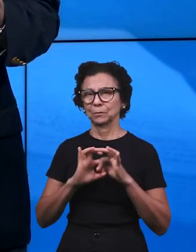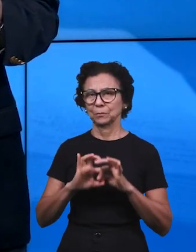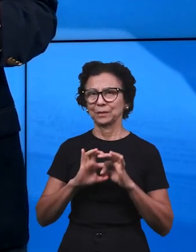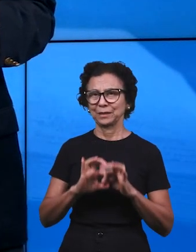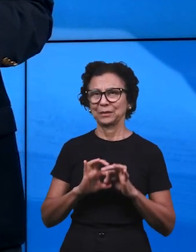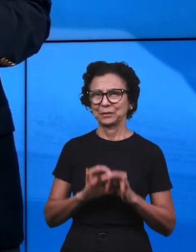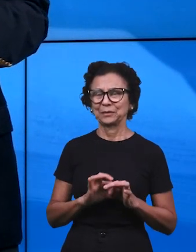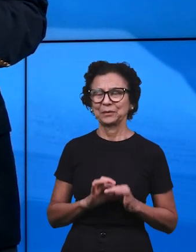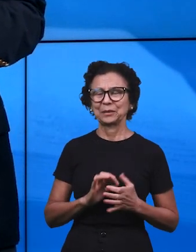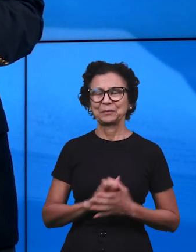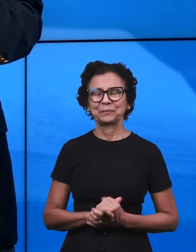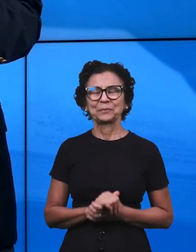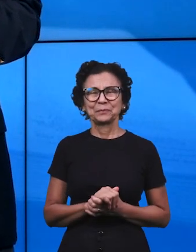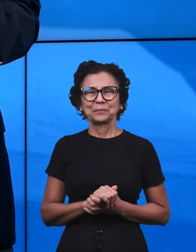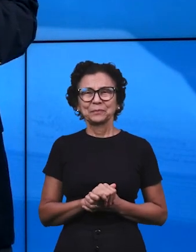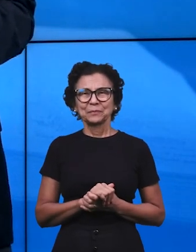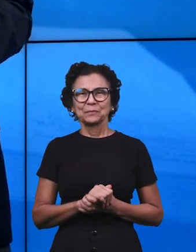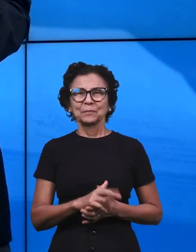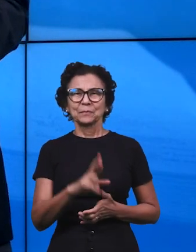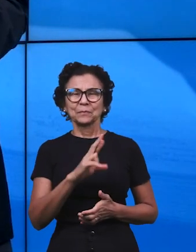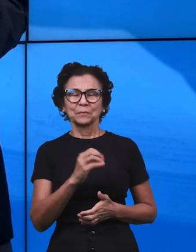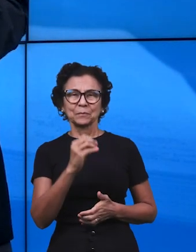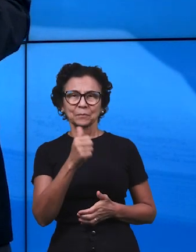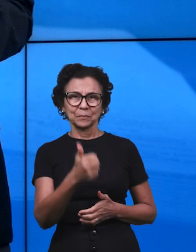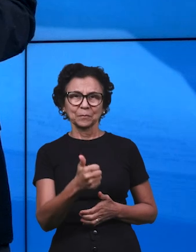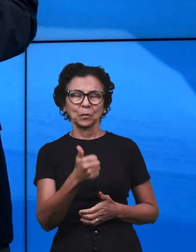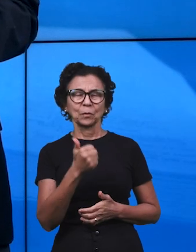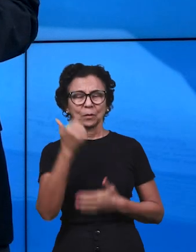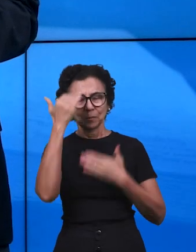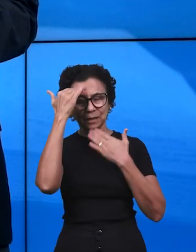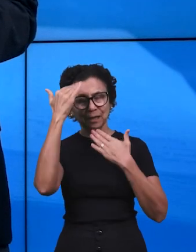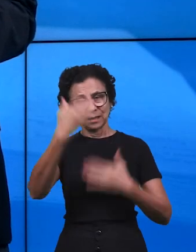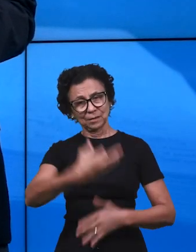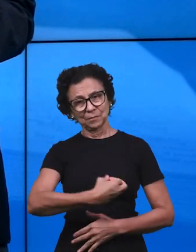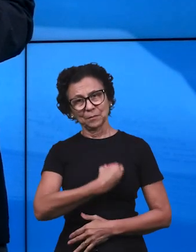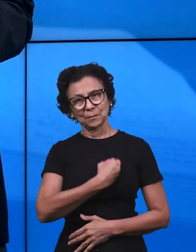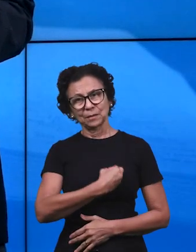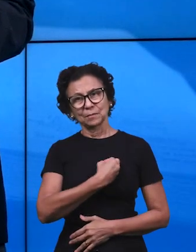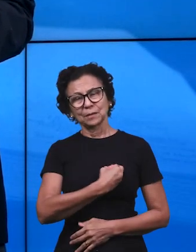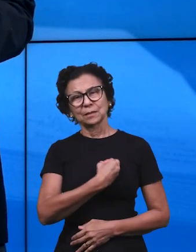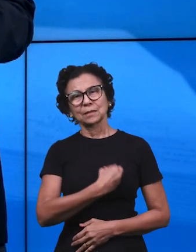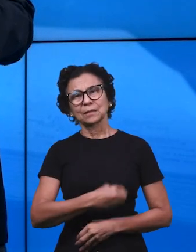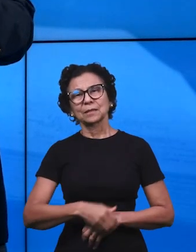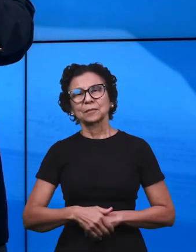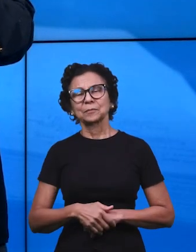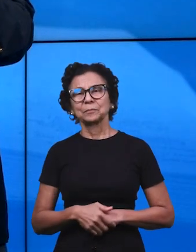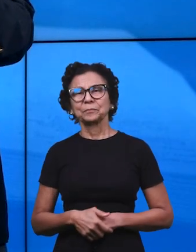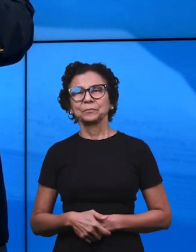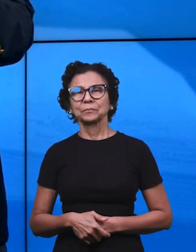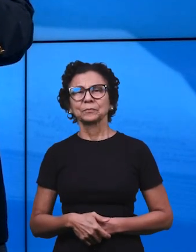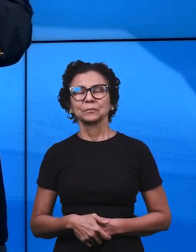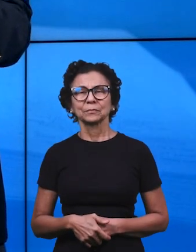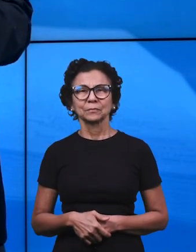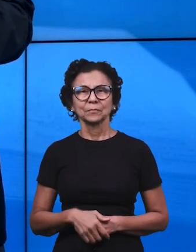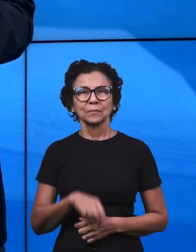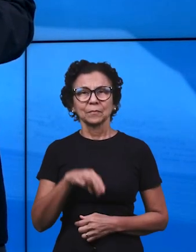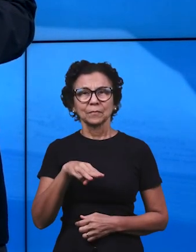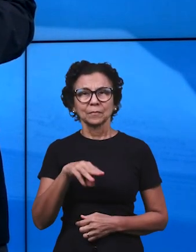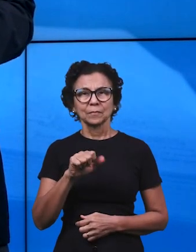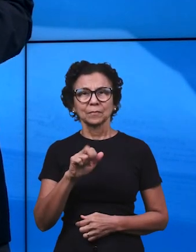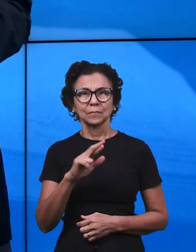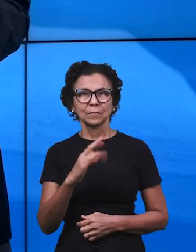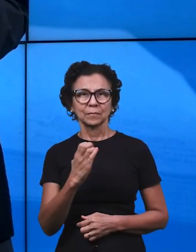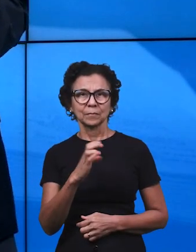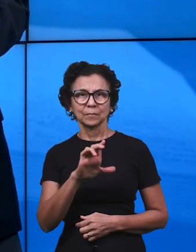né, nossa com o Senhor. Muito bem colocado na sua resposta. Obrigado pela sua participação, Goulart, ou seja, nosso irmão